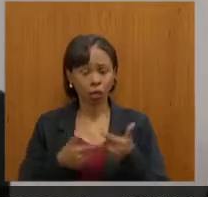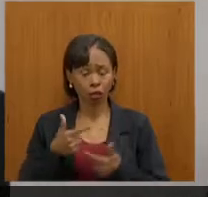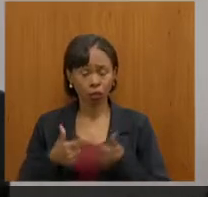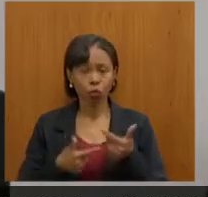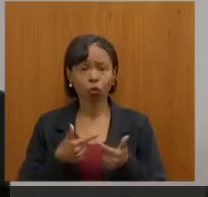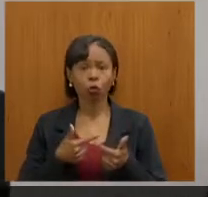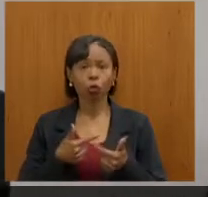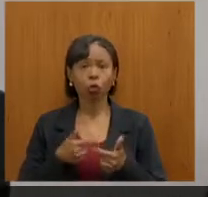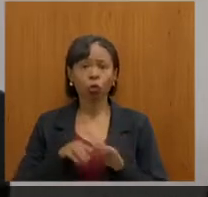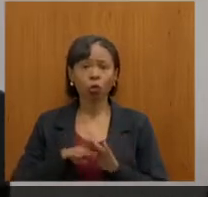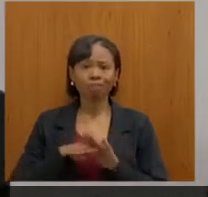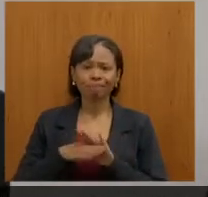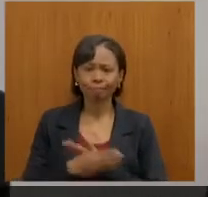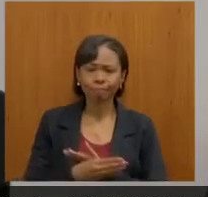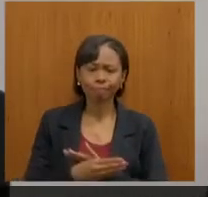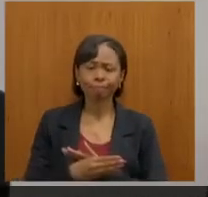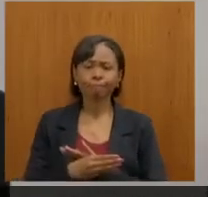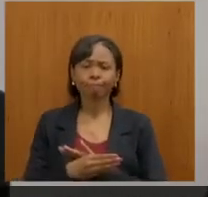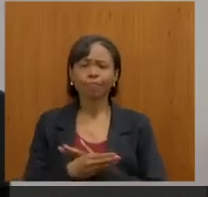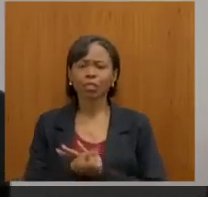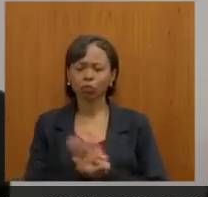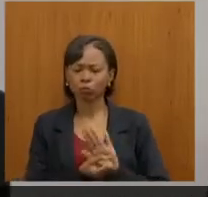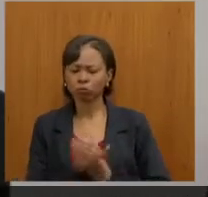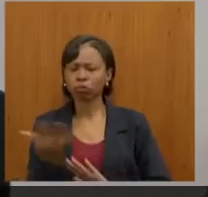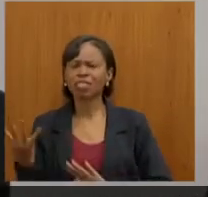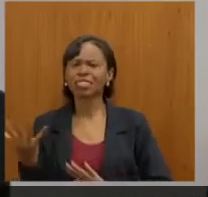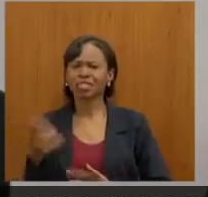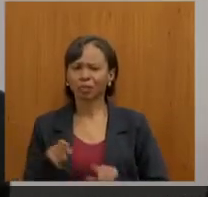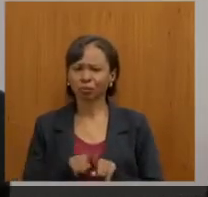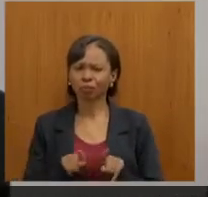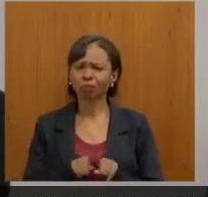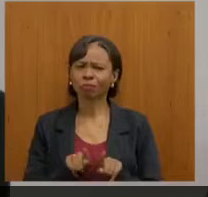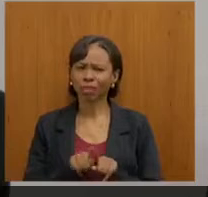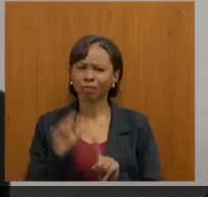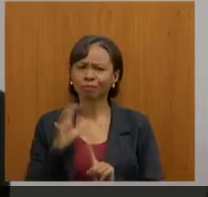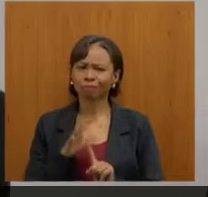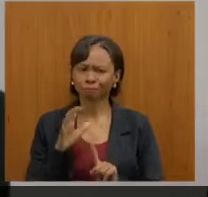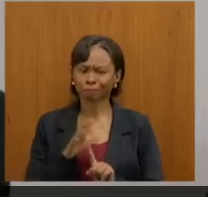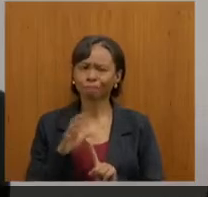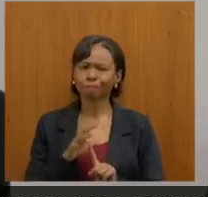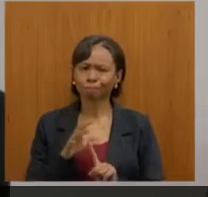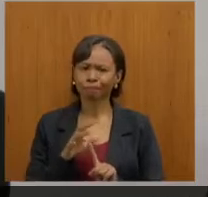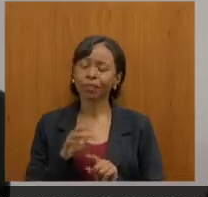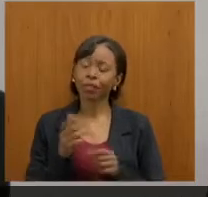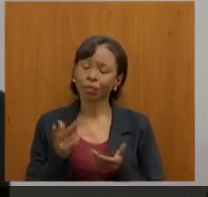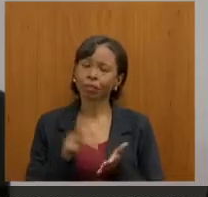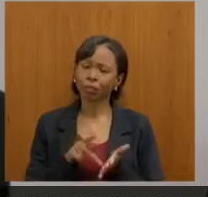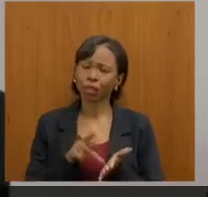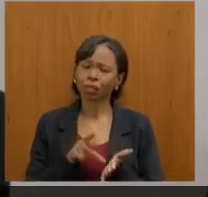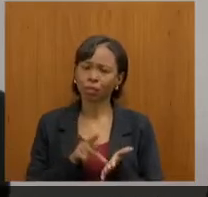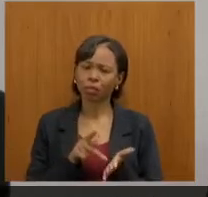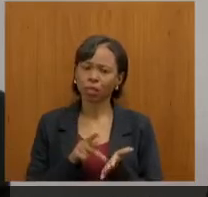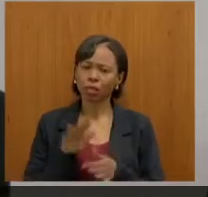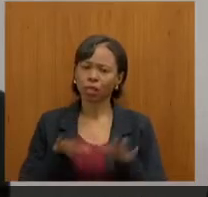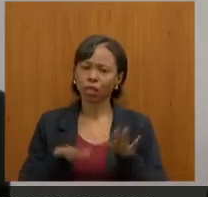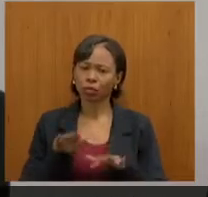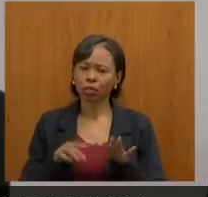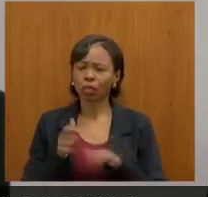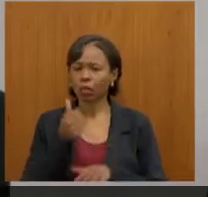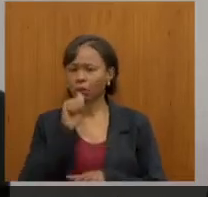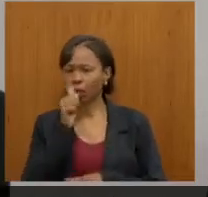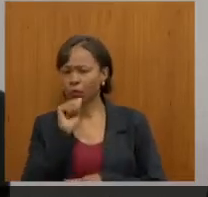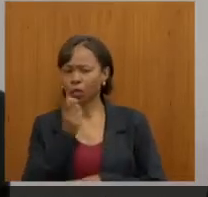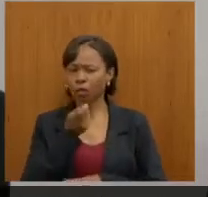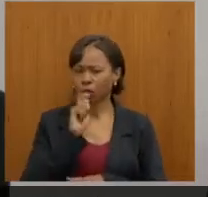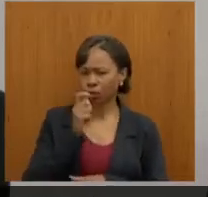nesses números é verdade Mari muitas vezes o gatilho para violência é a bebida e as drogas muito